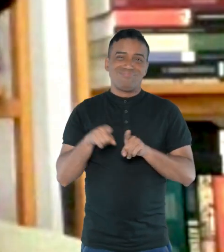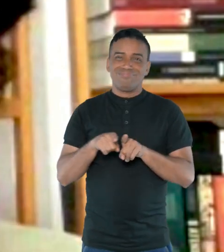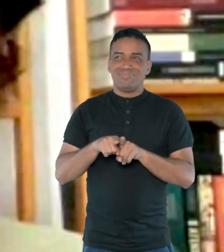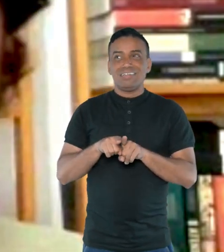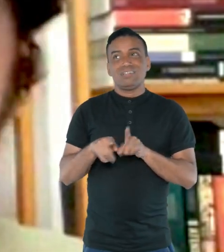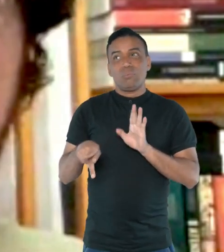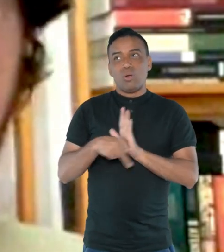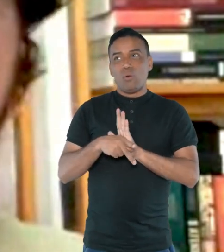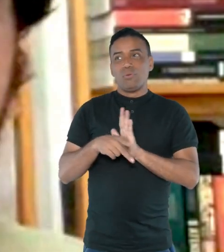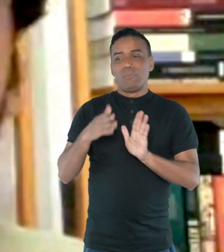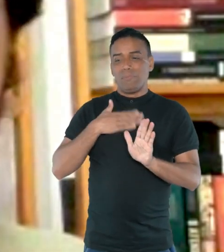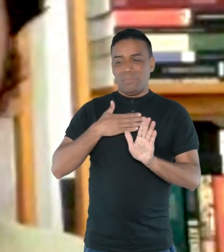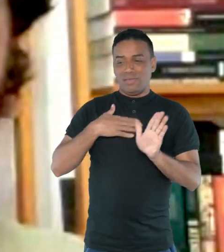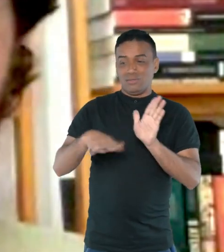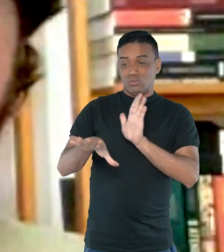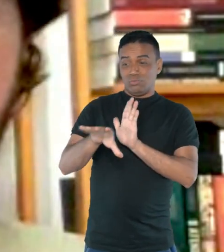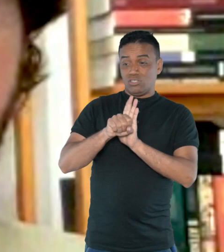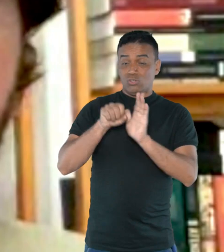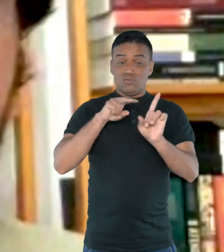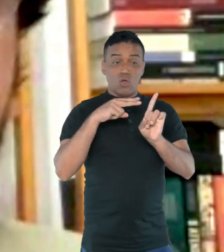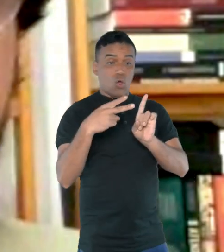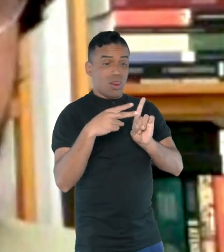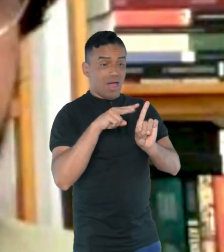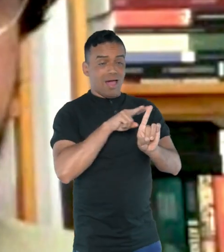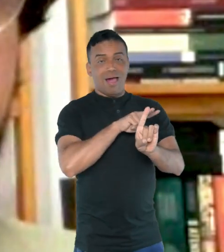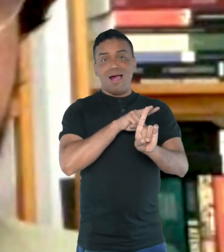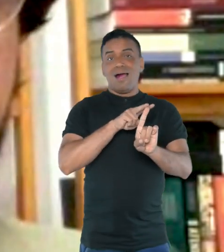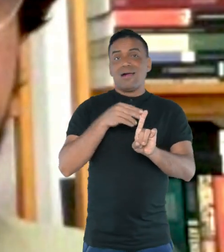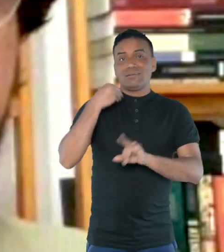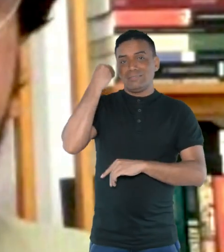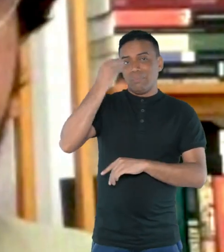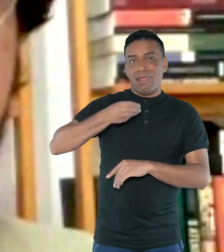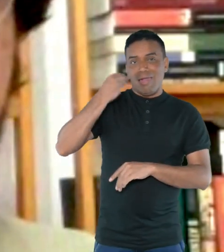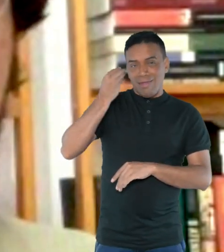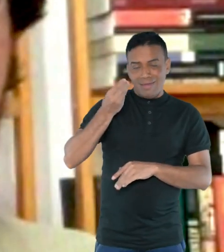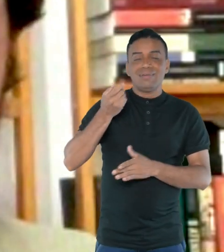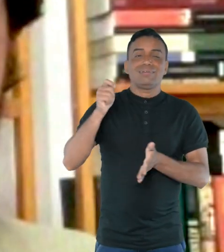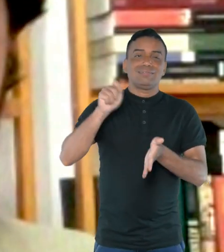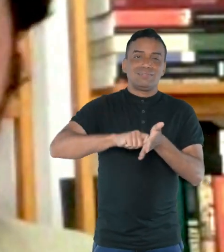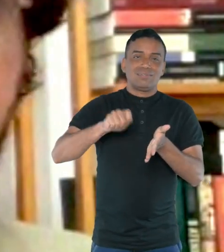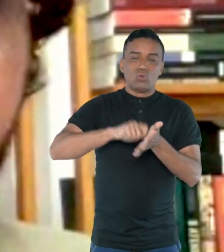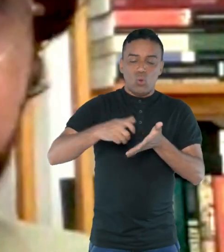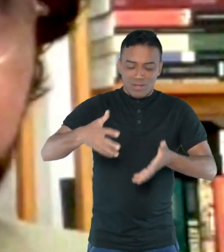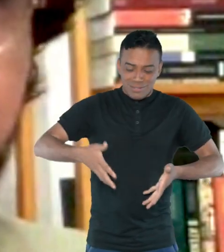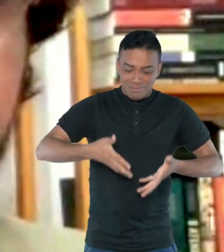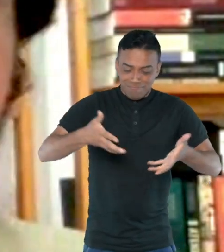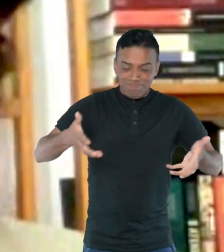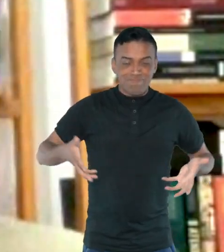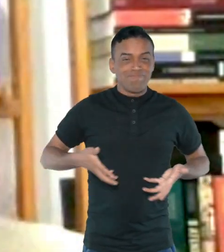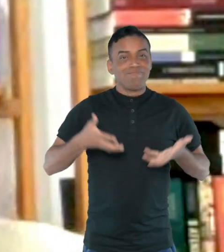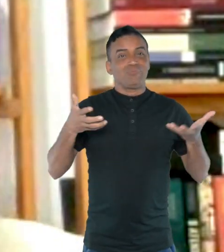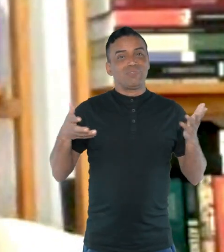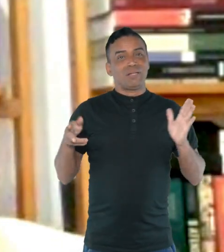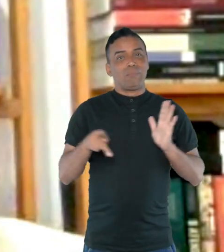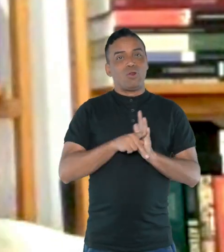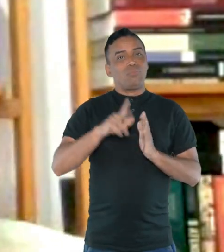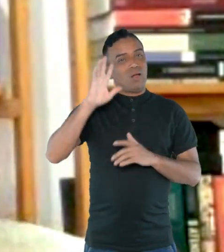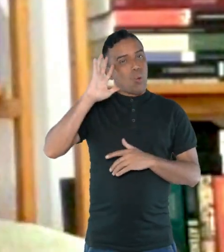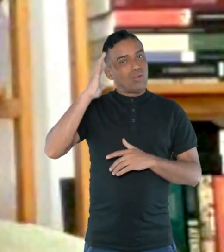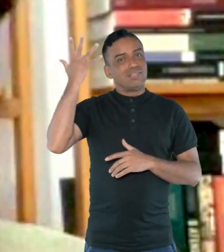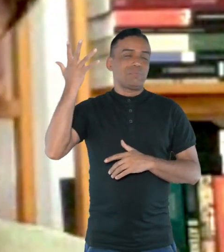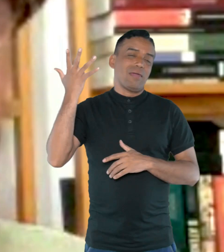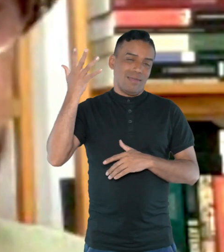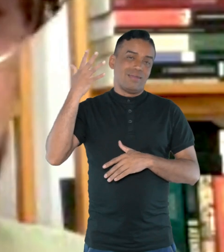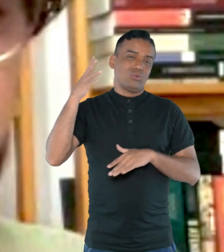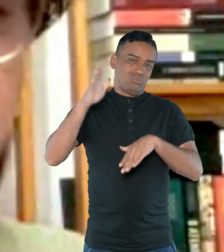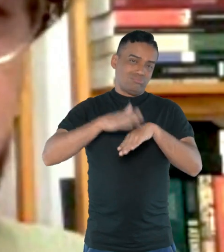minha subjetividade, desse olhar do escritor, dessa inspiração a partir de um evento traumático na